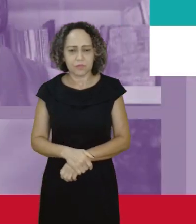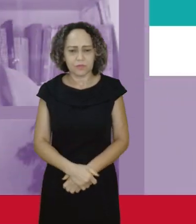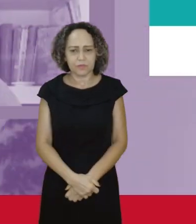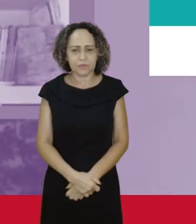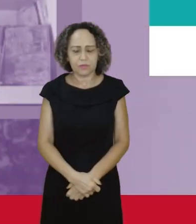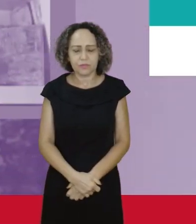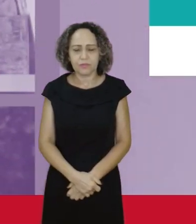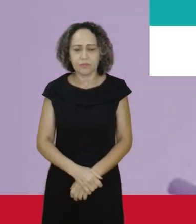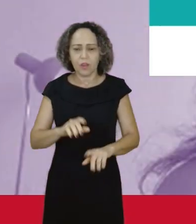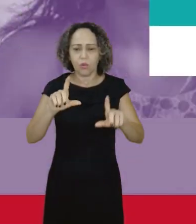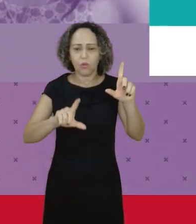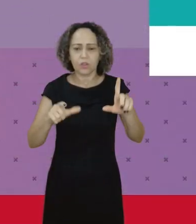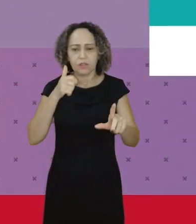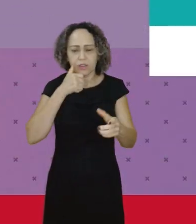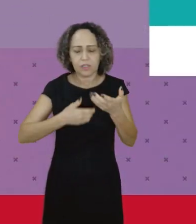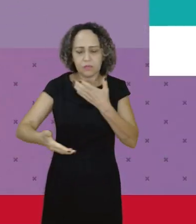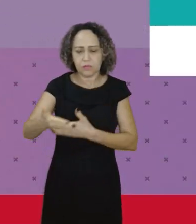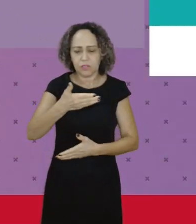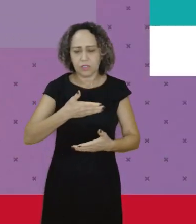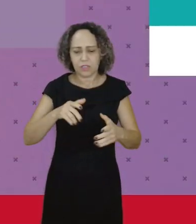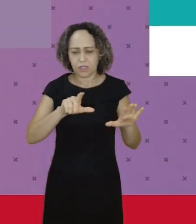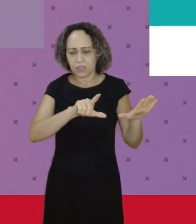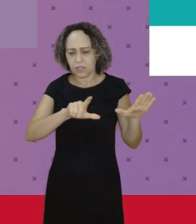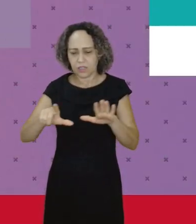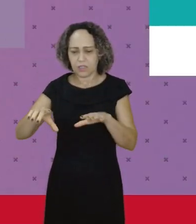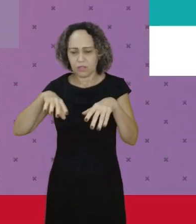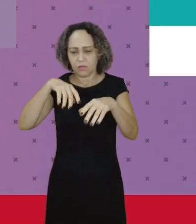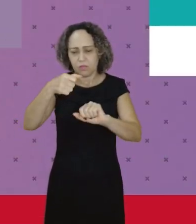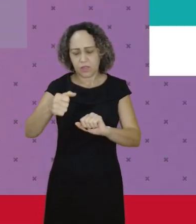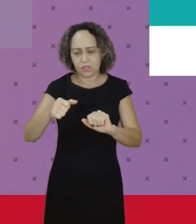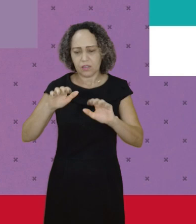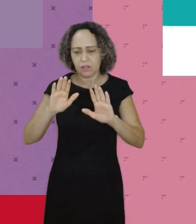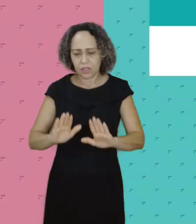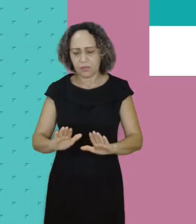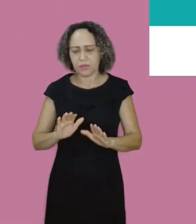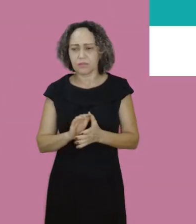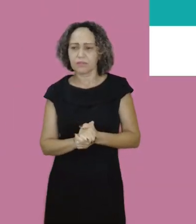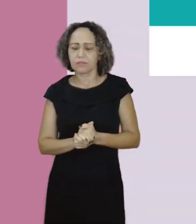O TV Elas por Elas Formação desta semana fica por aqui.